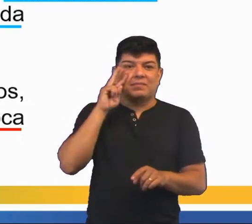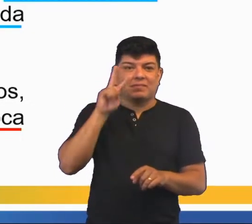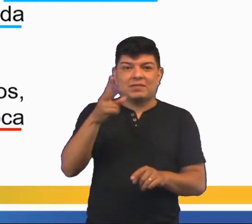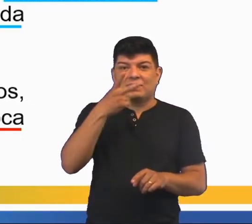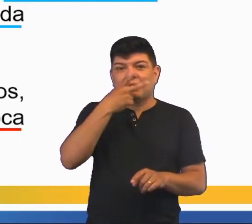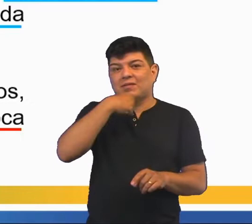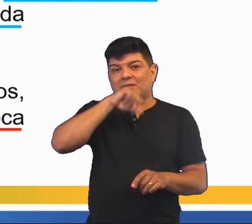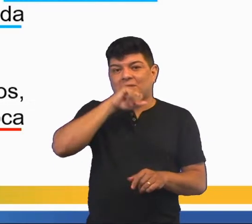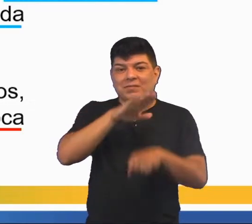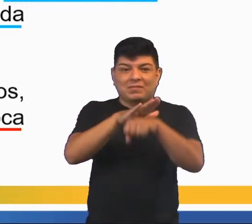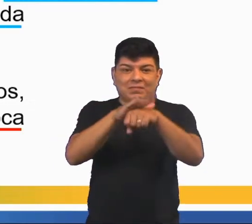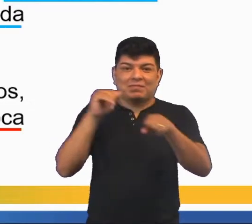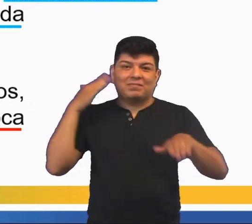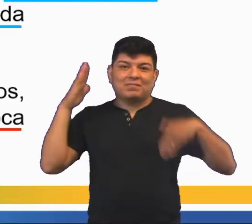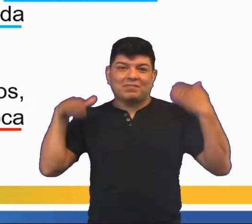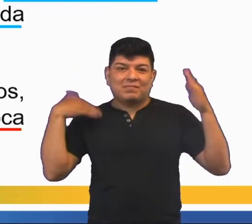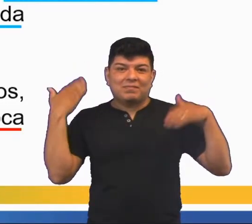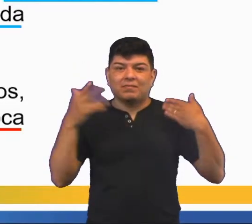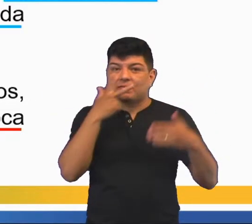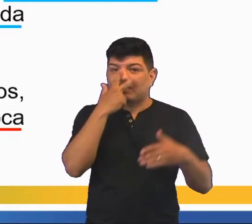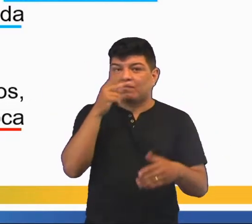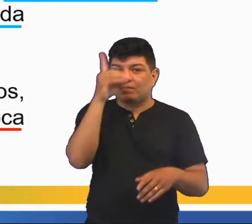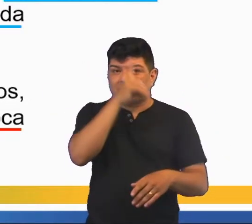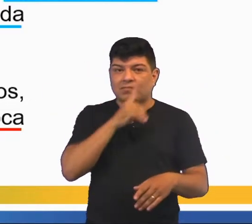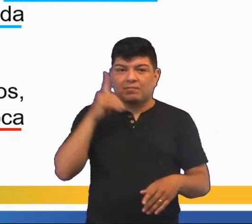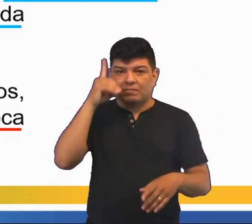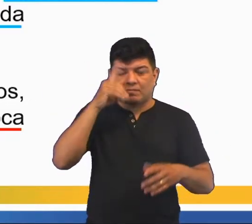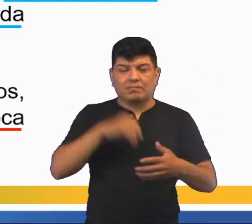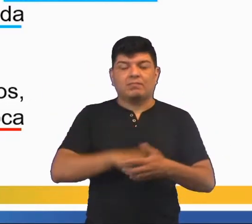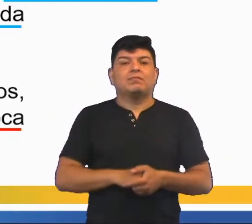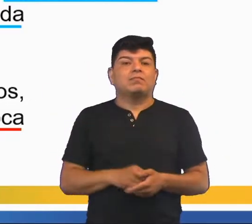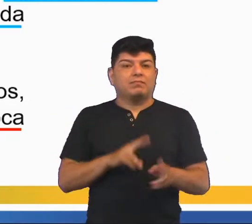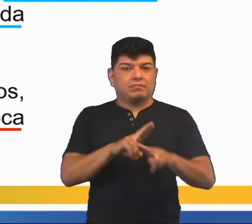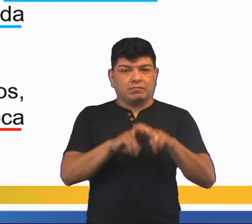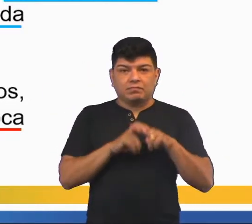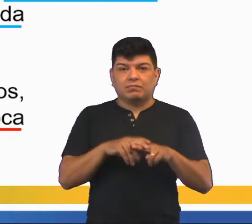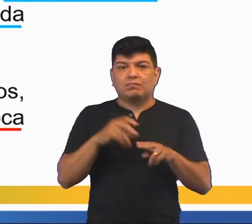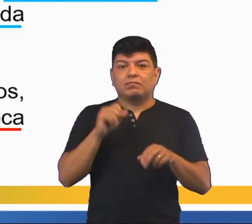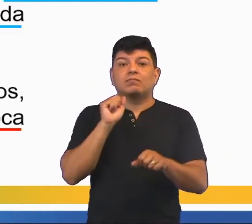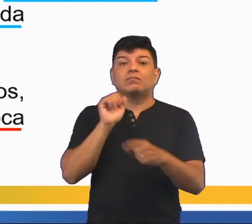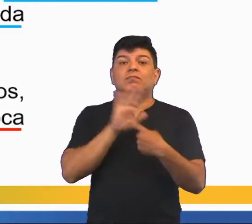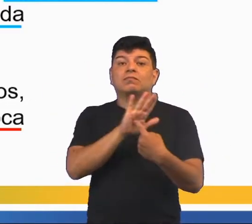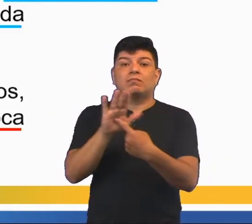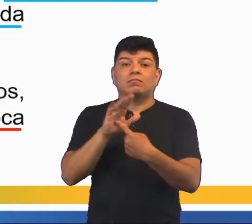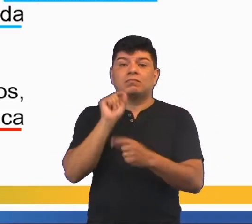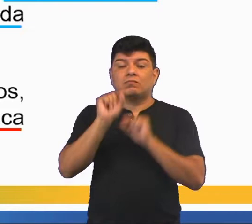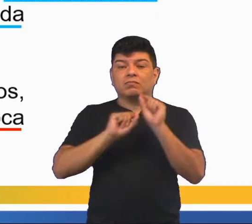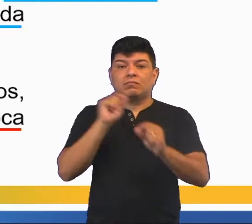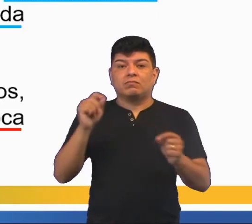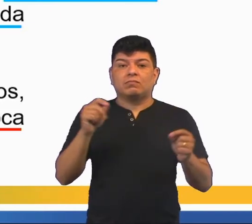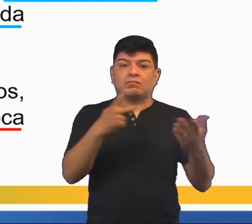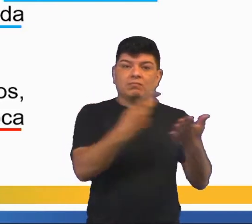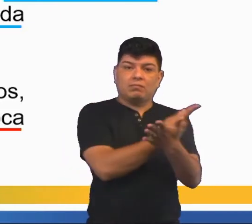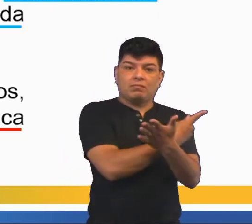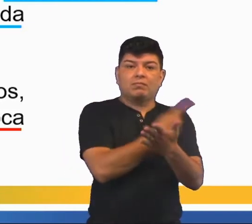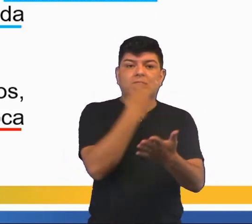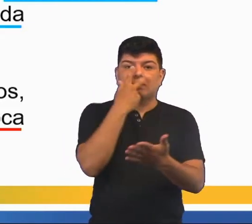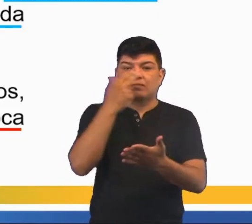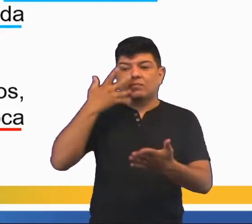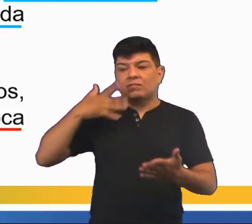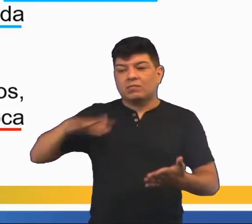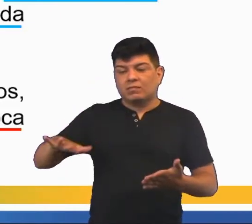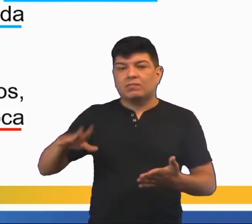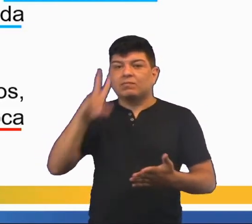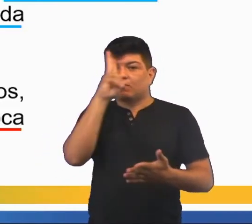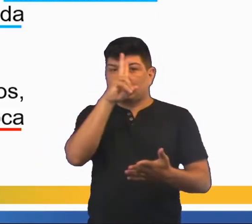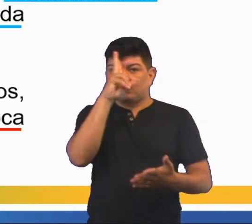logo o pai dela chamar para passear. Isso no domingo, né? Então, aqui ela está expressando um fato, né? Quando ela era